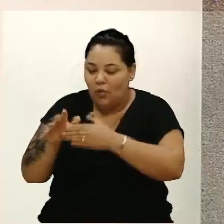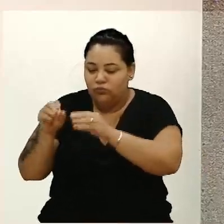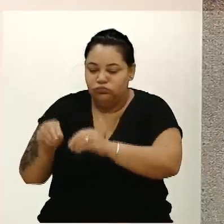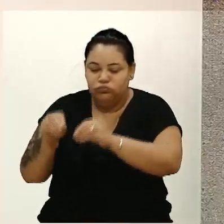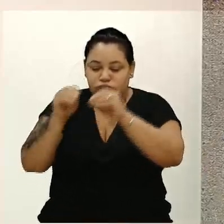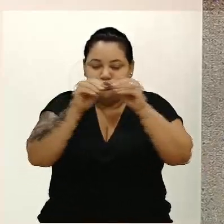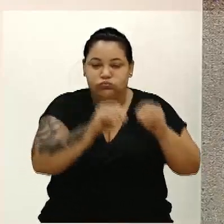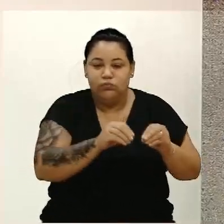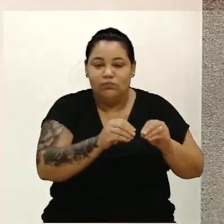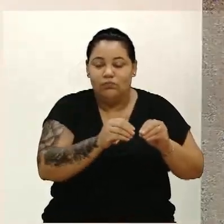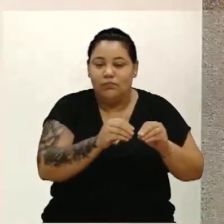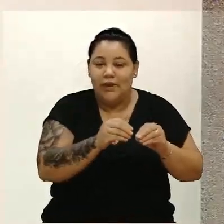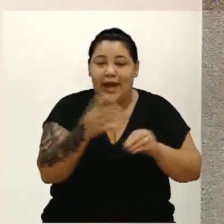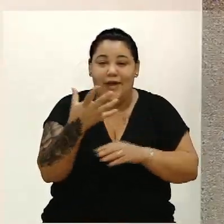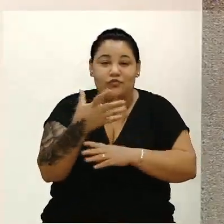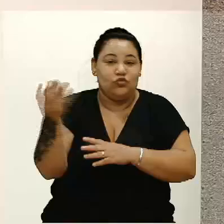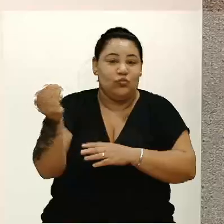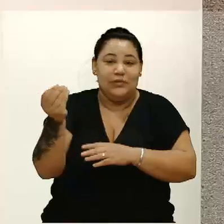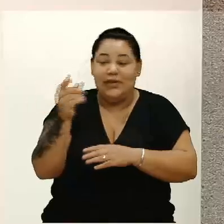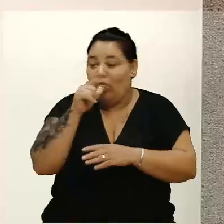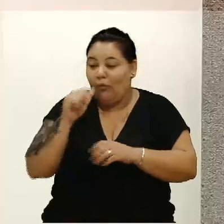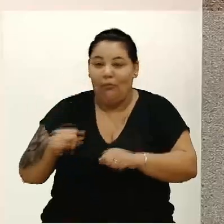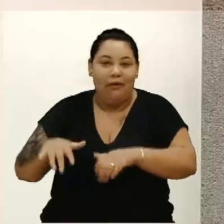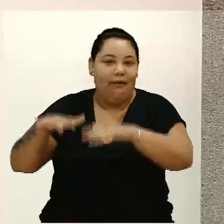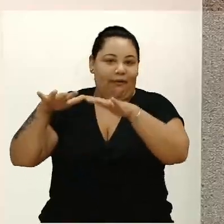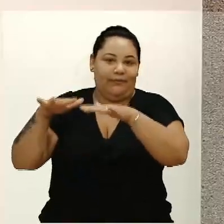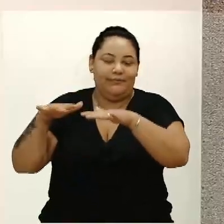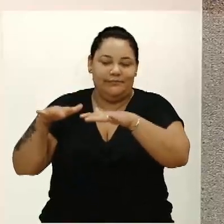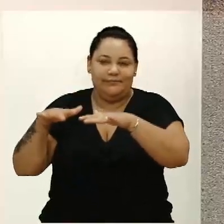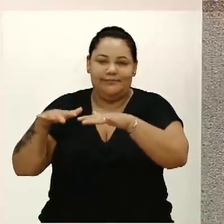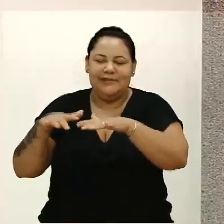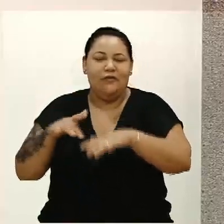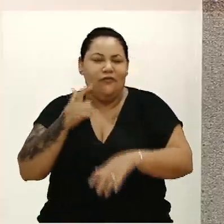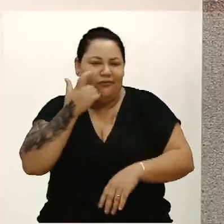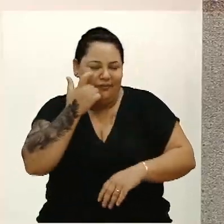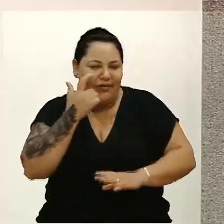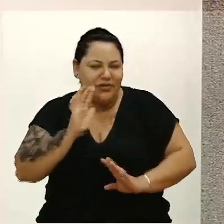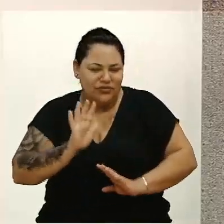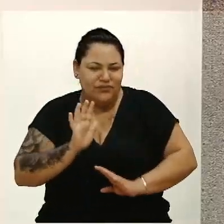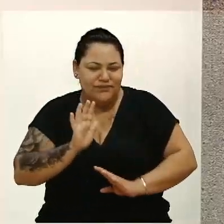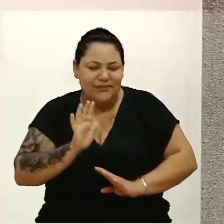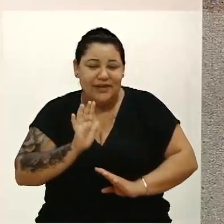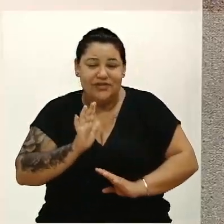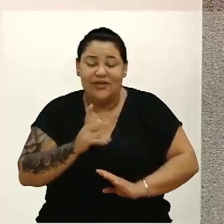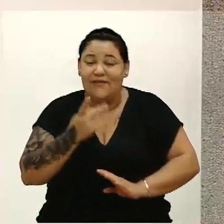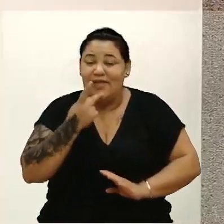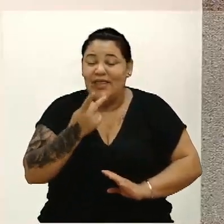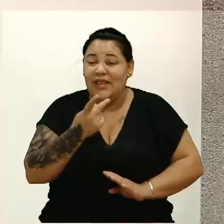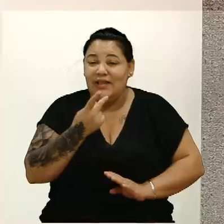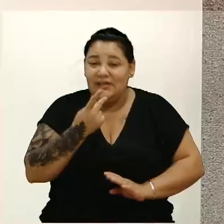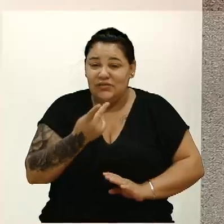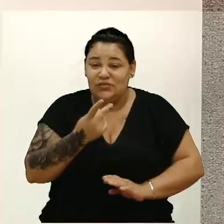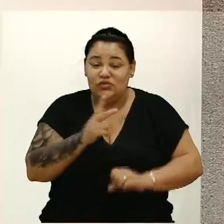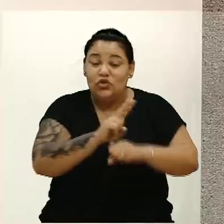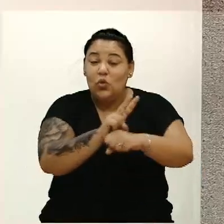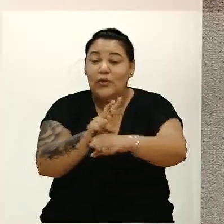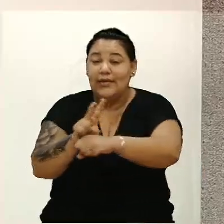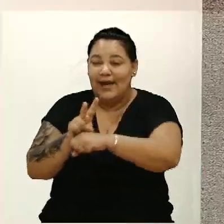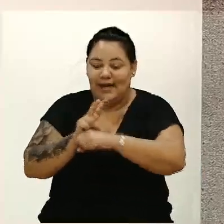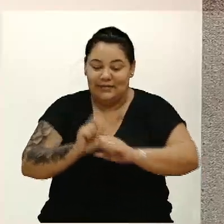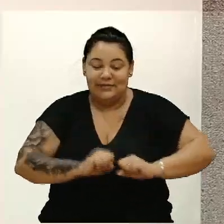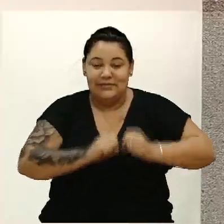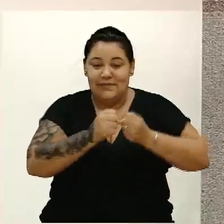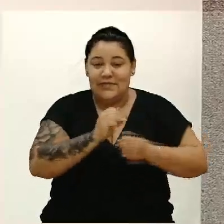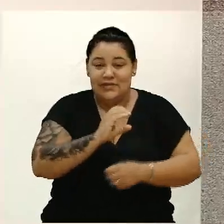de inundações. Então vejam que quando nós falamos de reforçar a defesa civil na nossa cidade, nós estamos falando também de